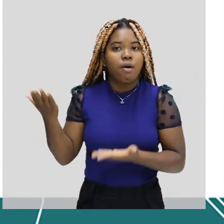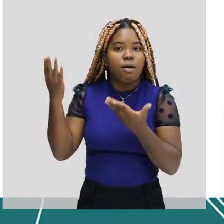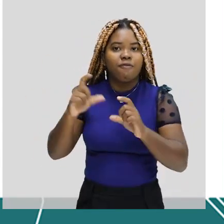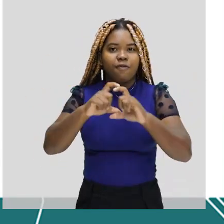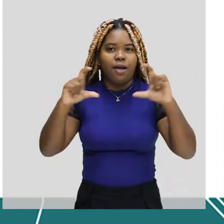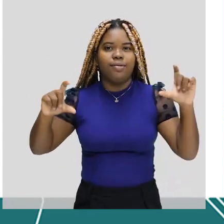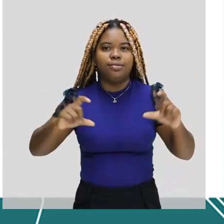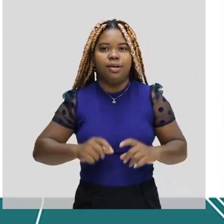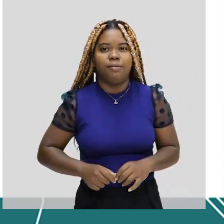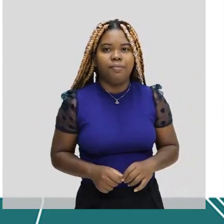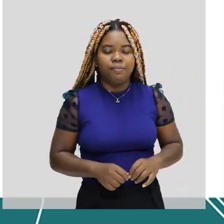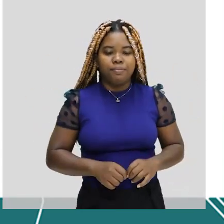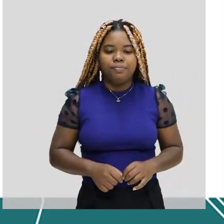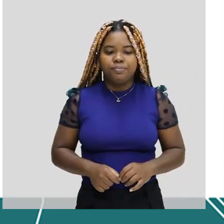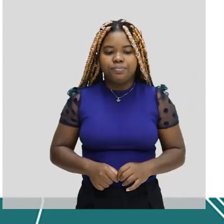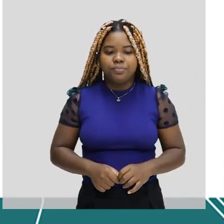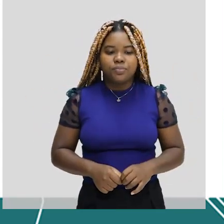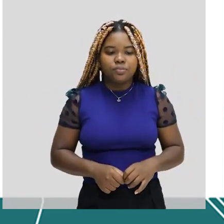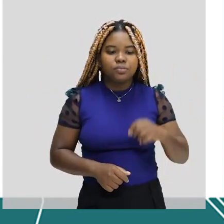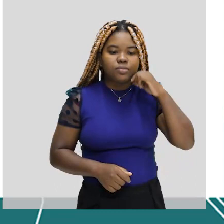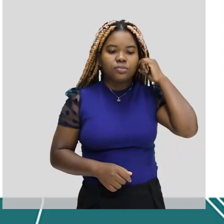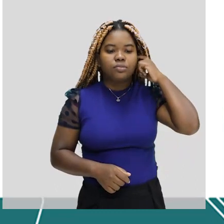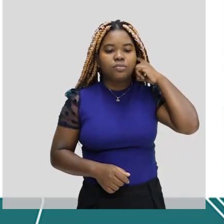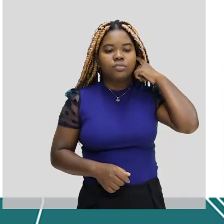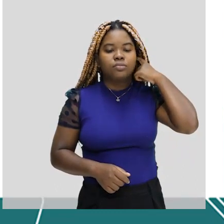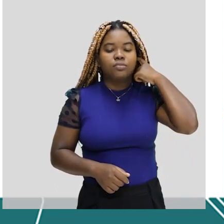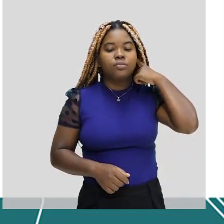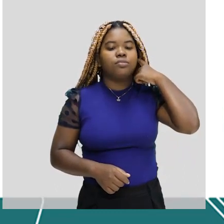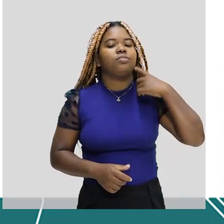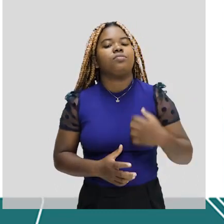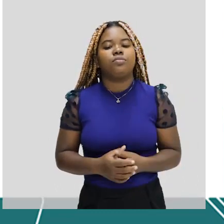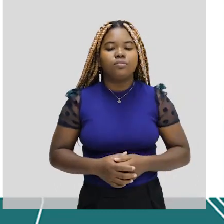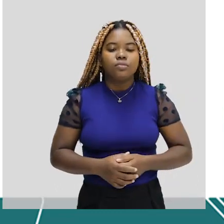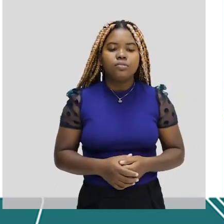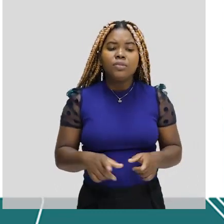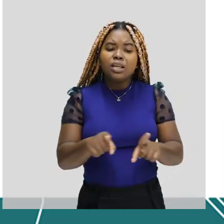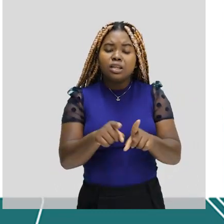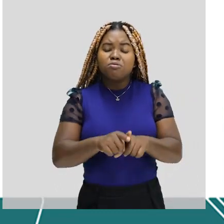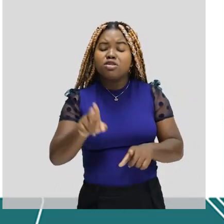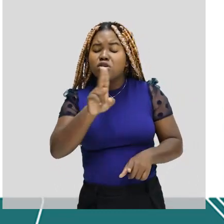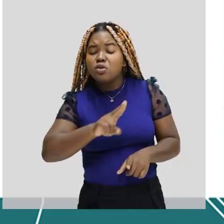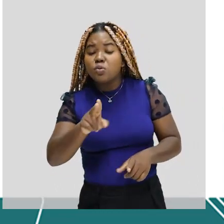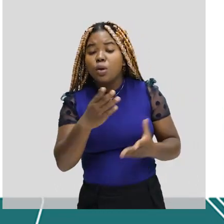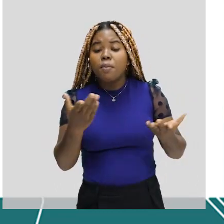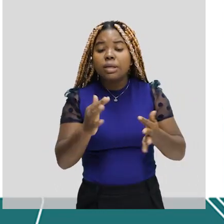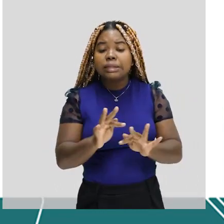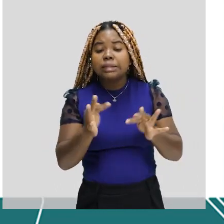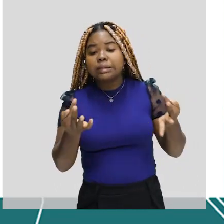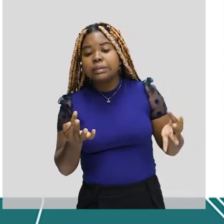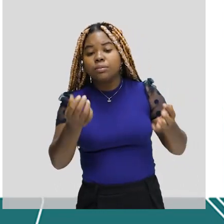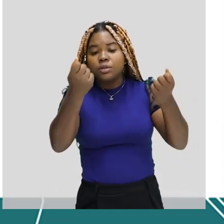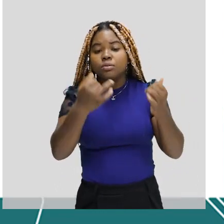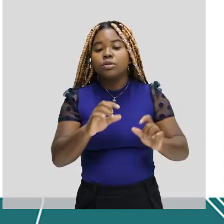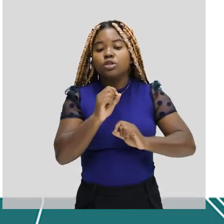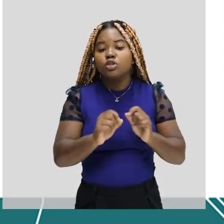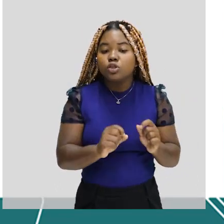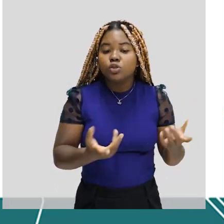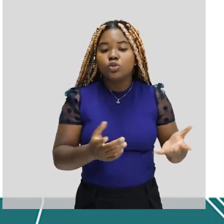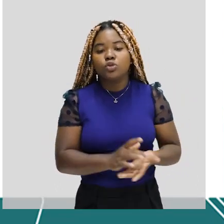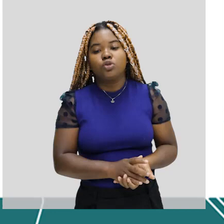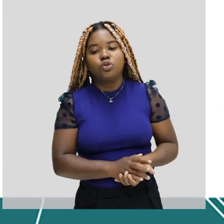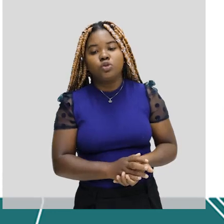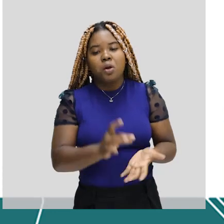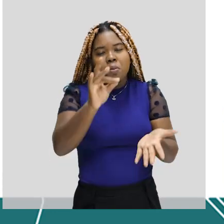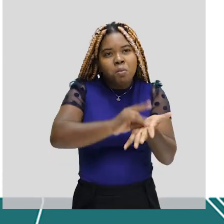or generalizations. Ou seja, a gente também usa o presente simples para falar de uma verdade